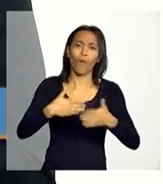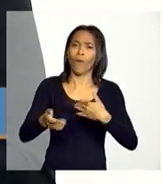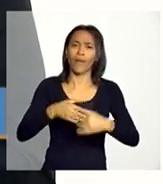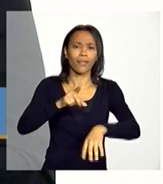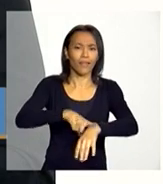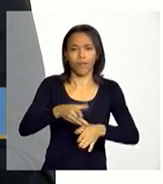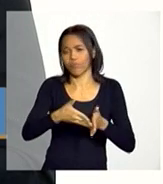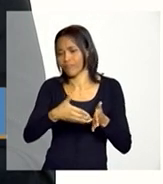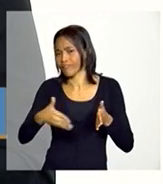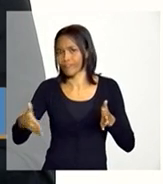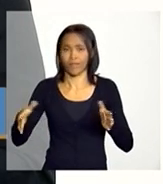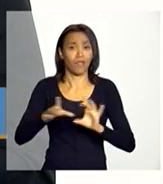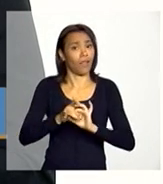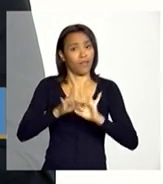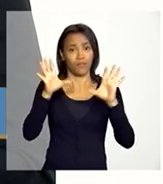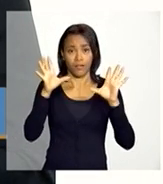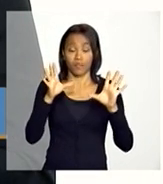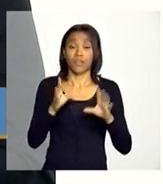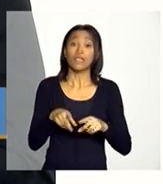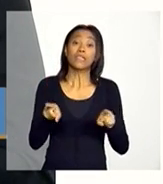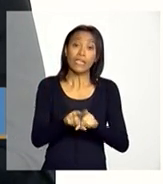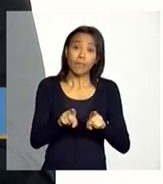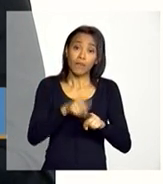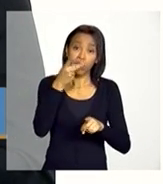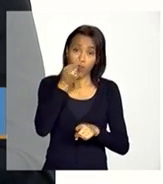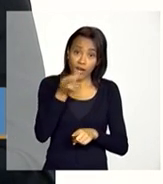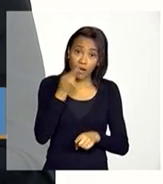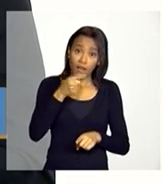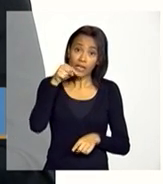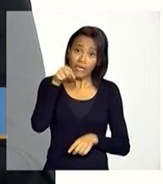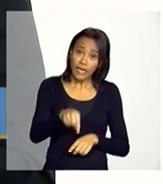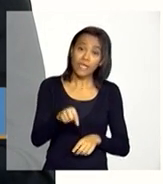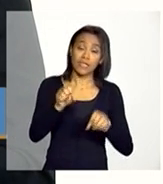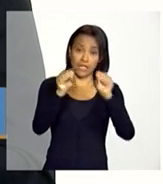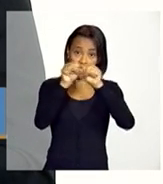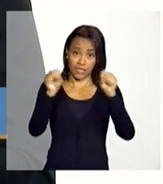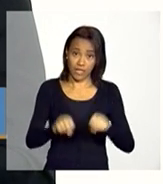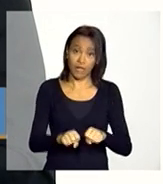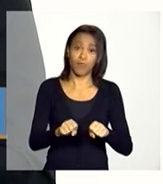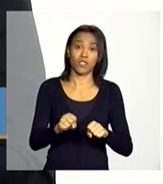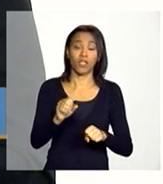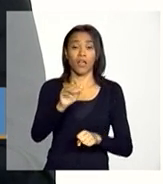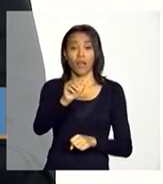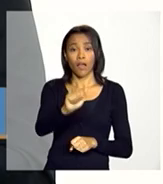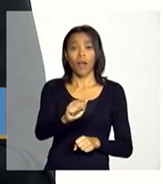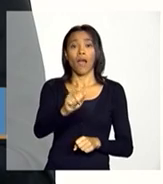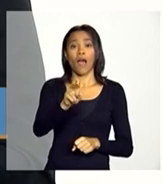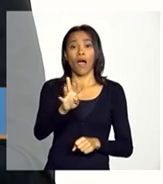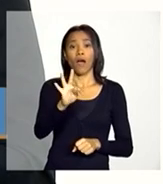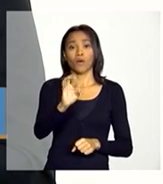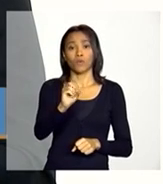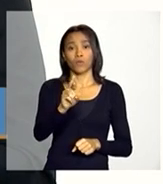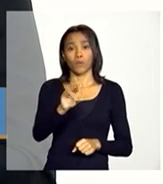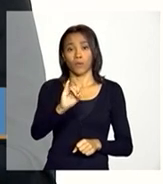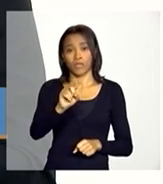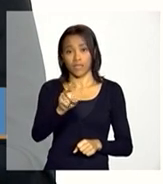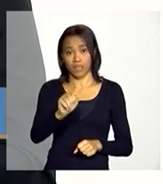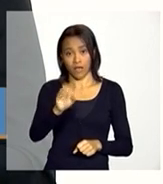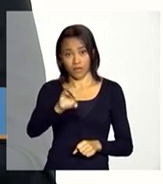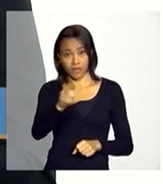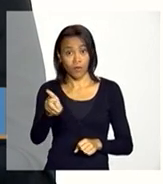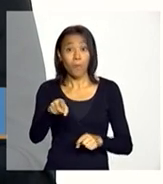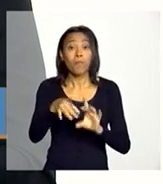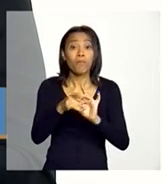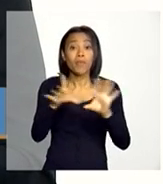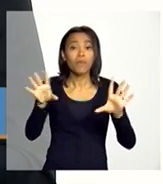disponível e Vale frisar que o sistema de autenticação e autorização é o que fornece acesso a todos os sistemas da rede